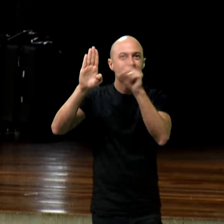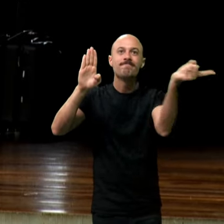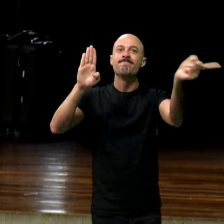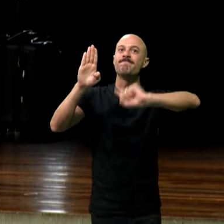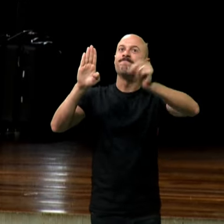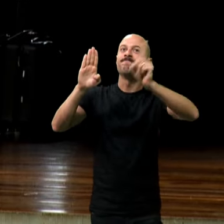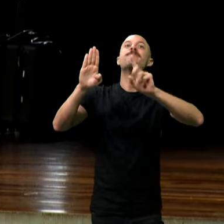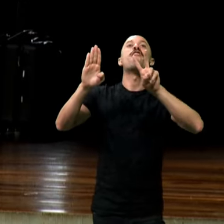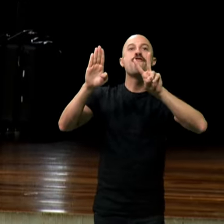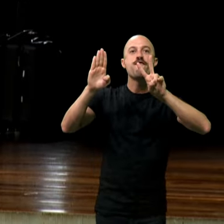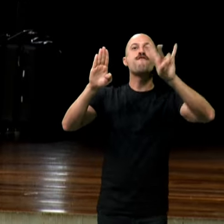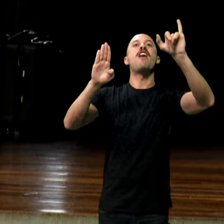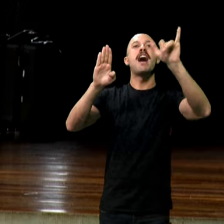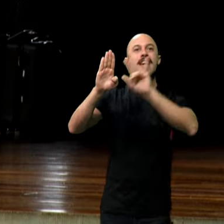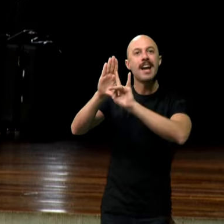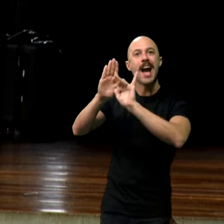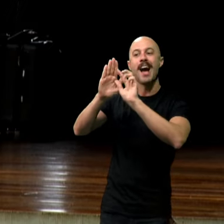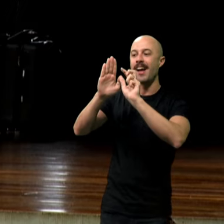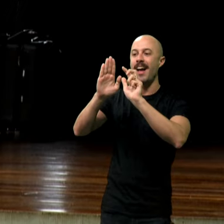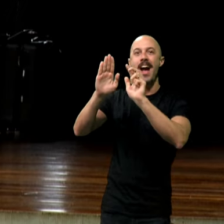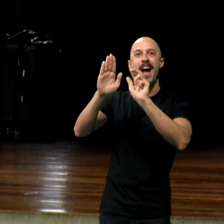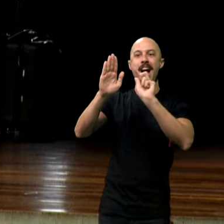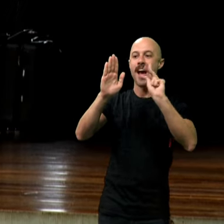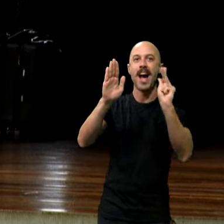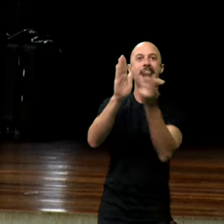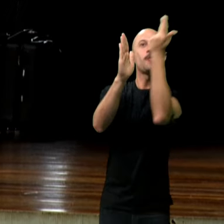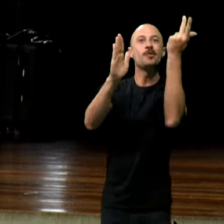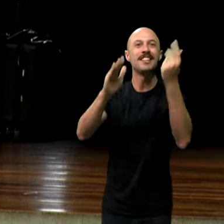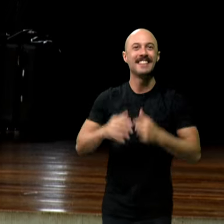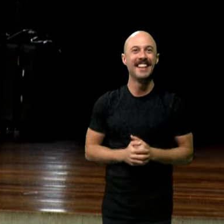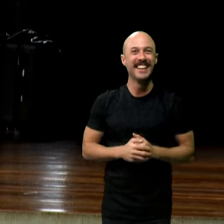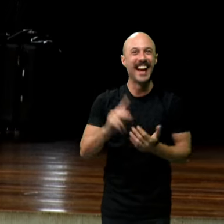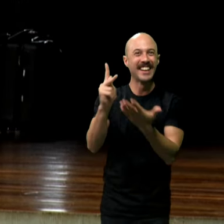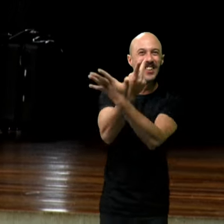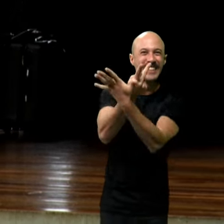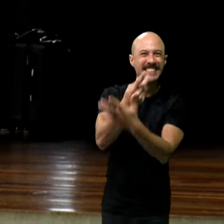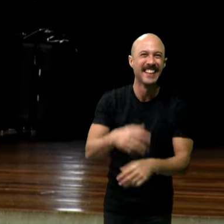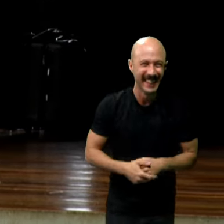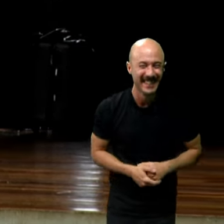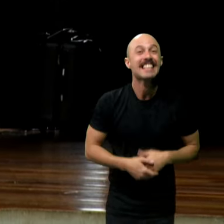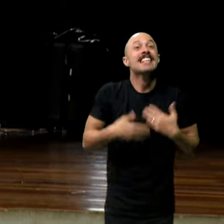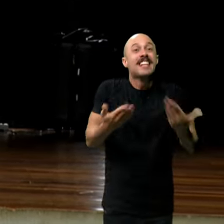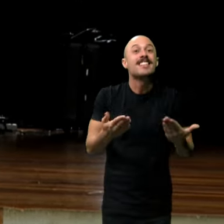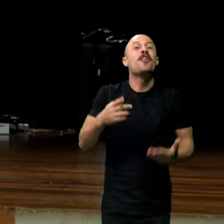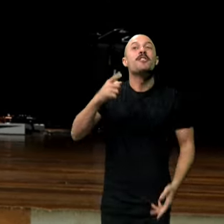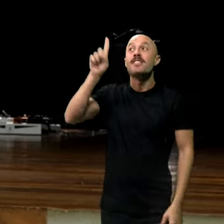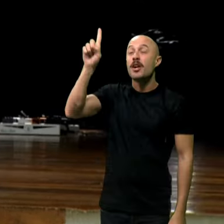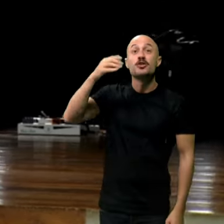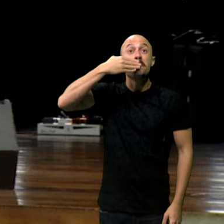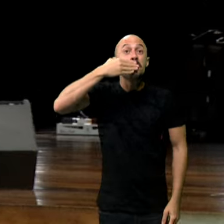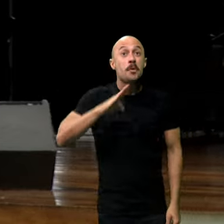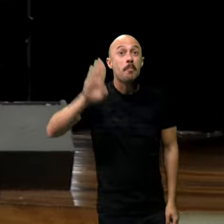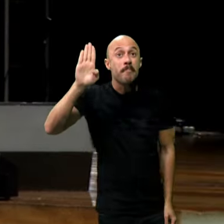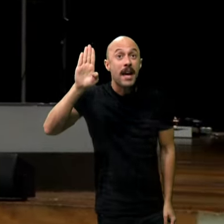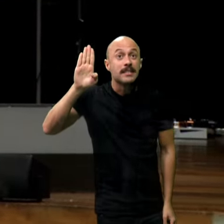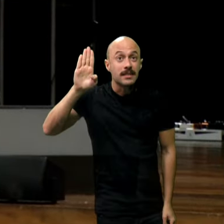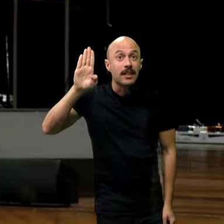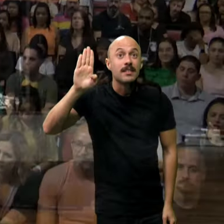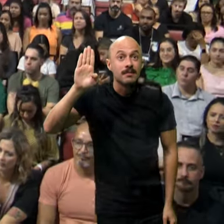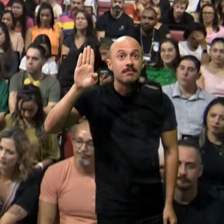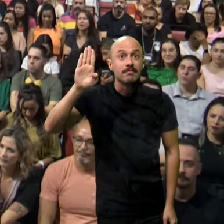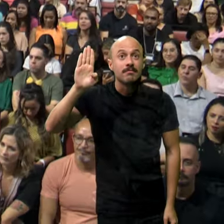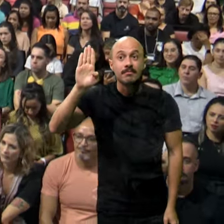tem poder para fazer aquilo que Ele prometeu. Para você é uma promessa, para Deus é um